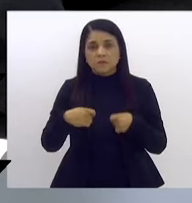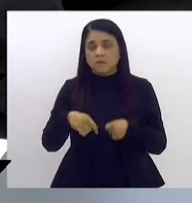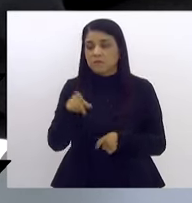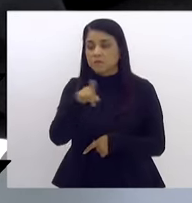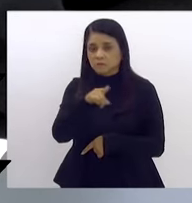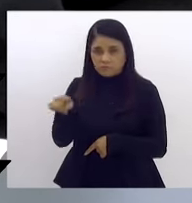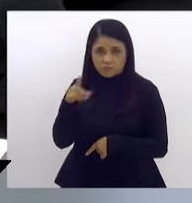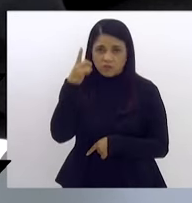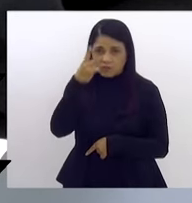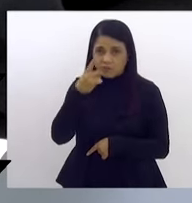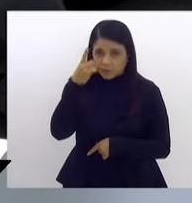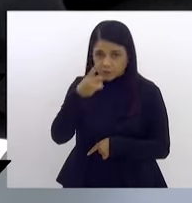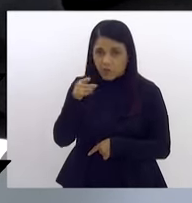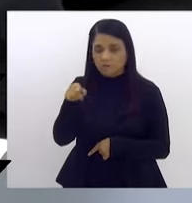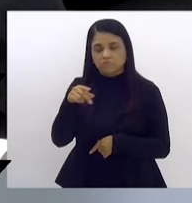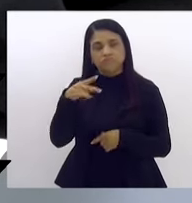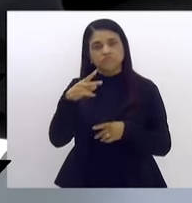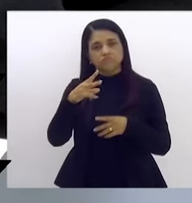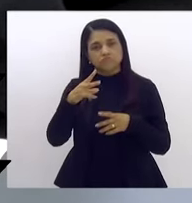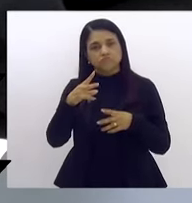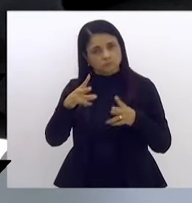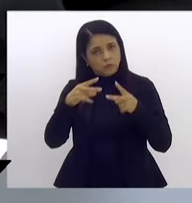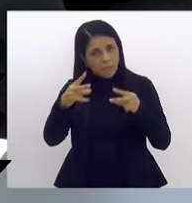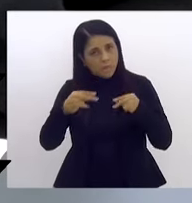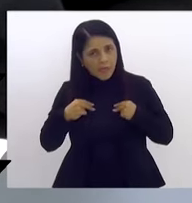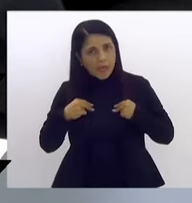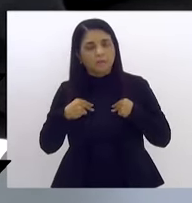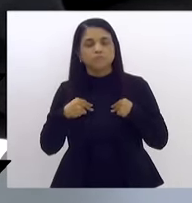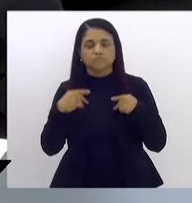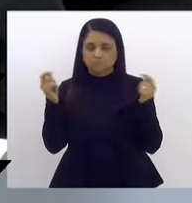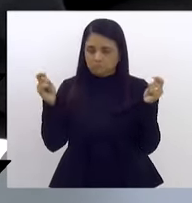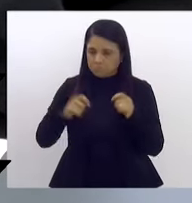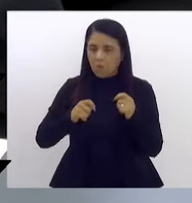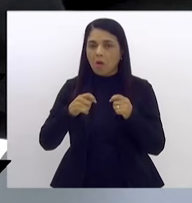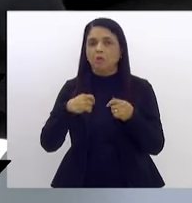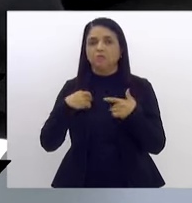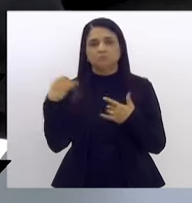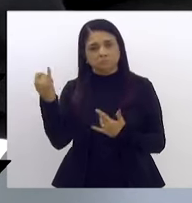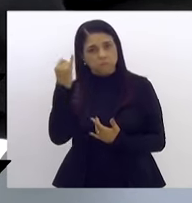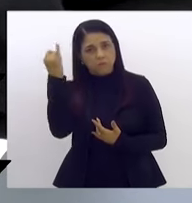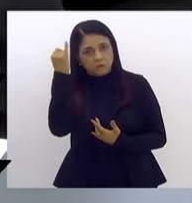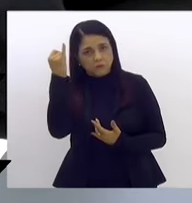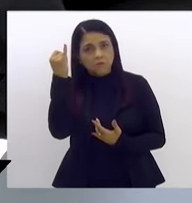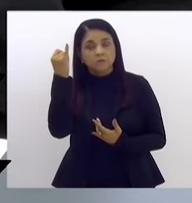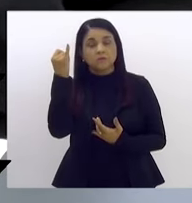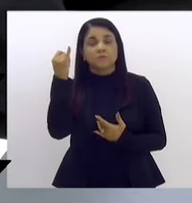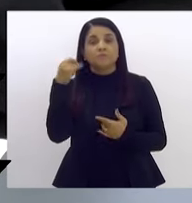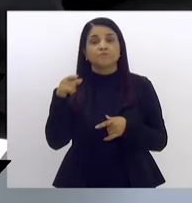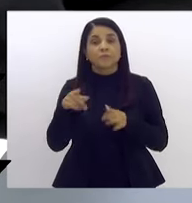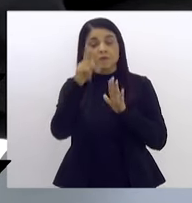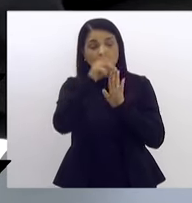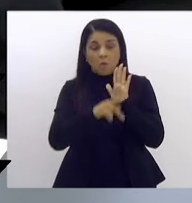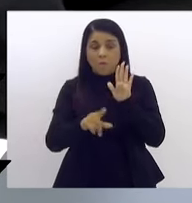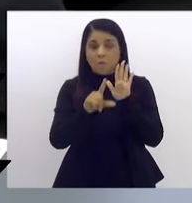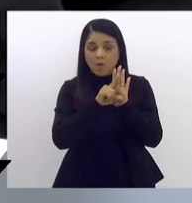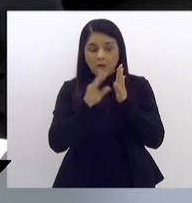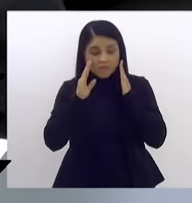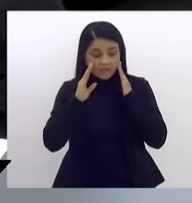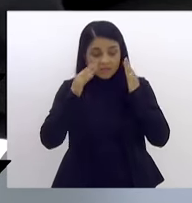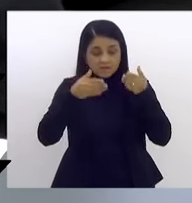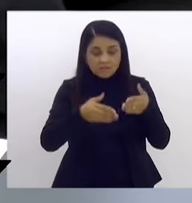levam levantam questões de mérito que naturalmente são relevantes mas eu queria dialogar porque eu acho que o projeto ele é centrado na questão do